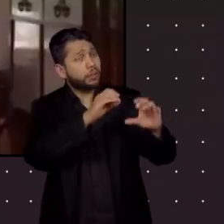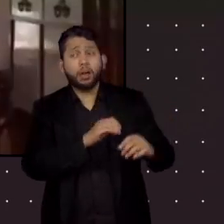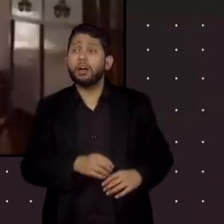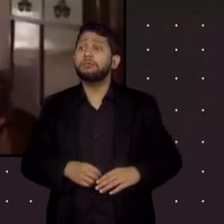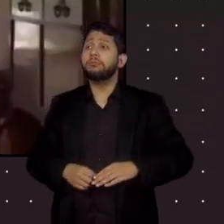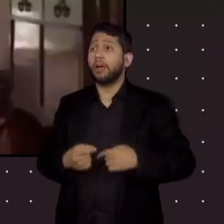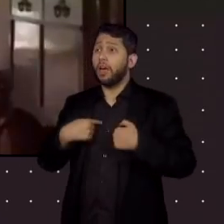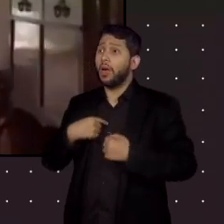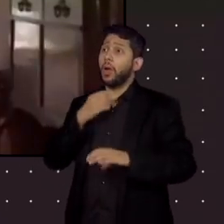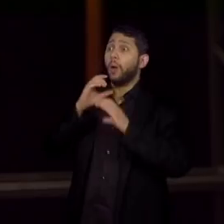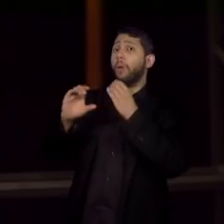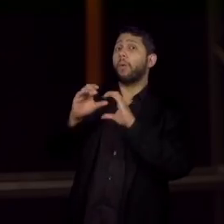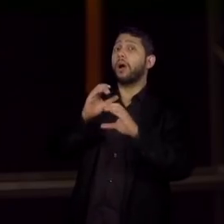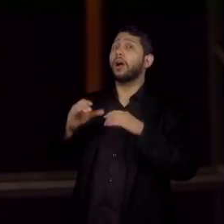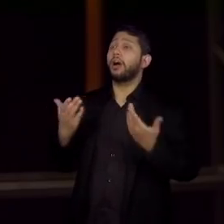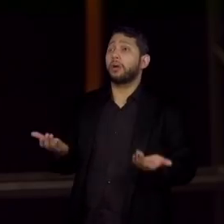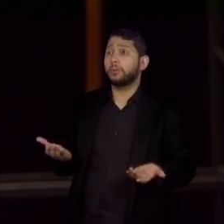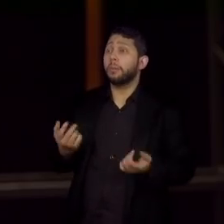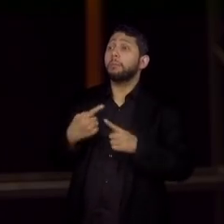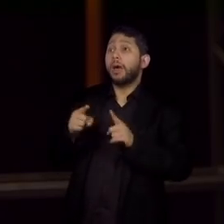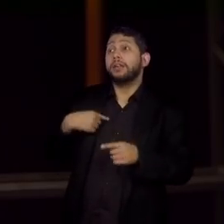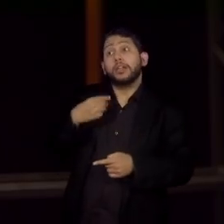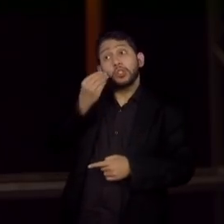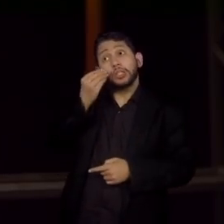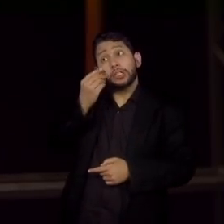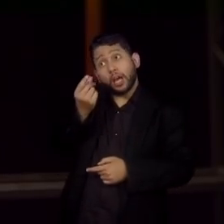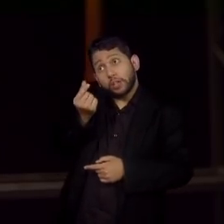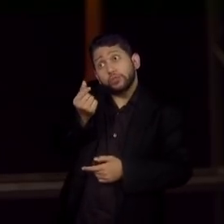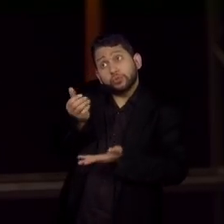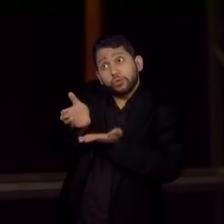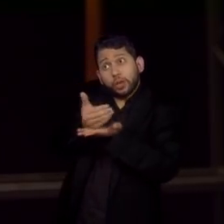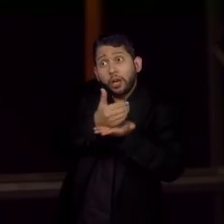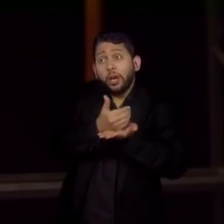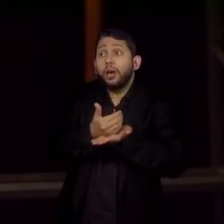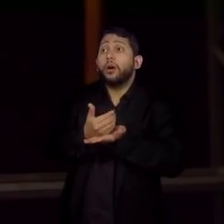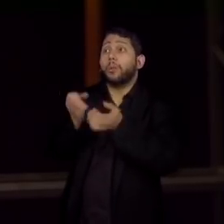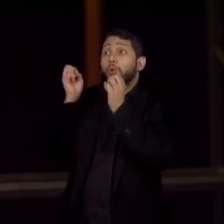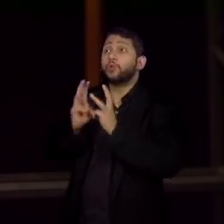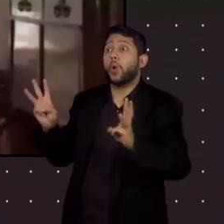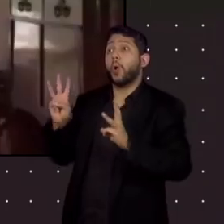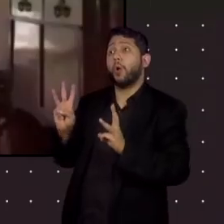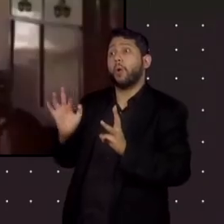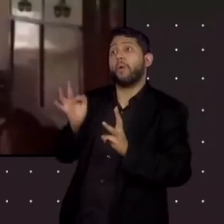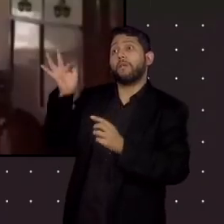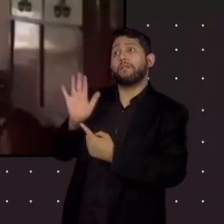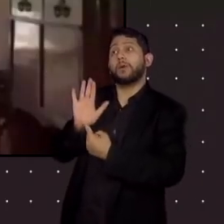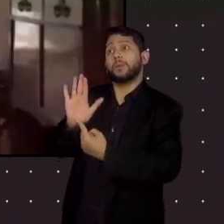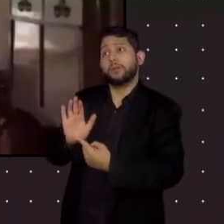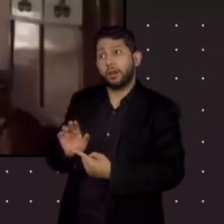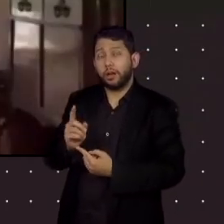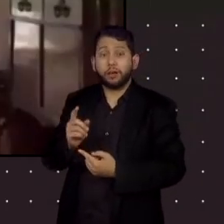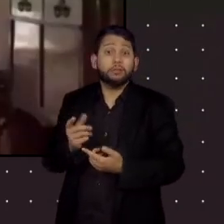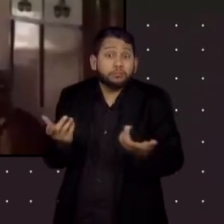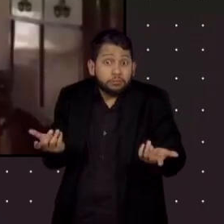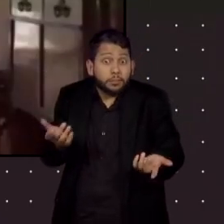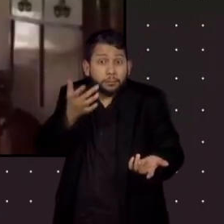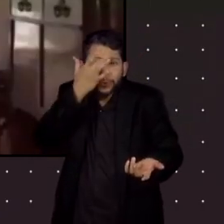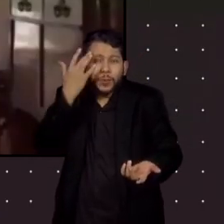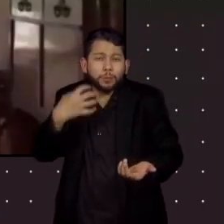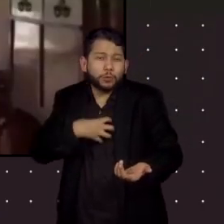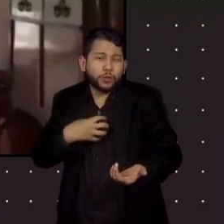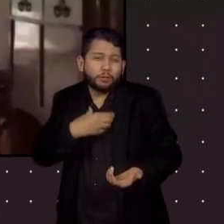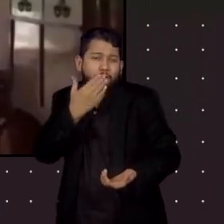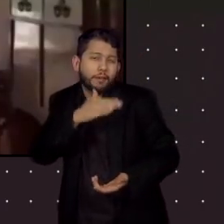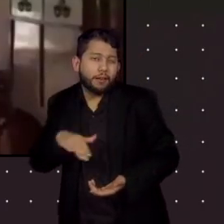canto, mas nós estamos assim arrecadando dinheiro para o nosso show infantil, né? Isso com aquele jeito de